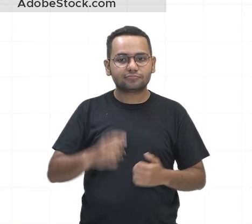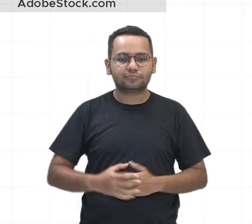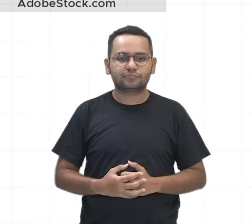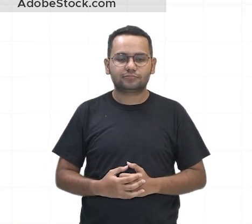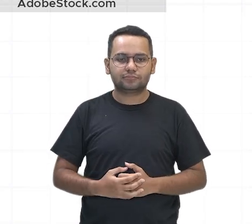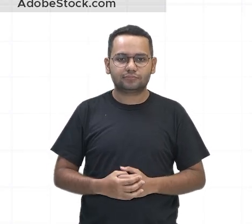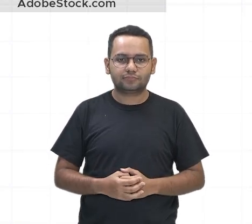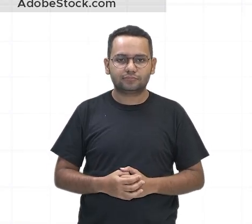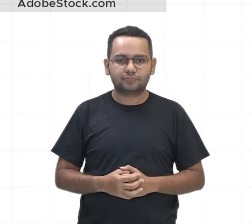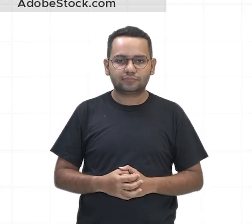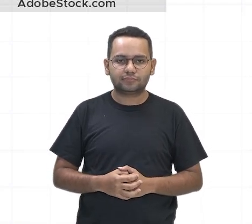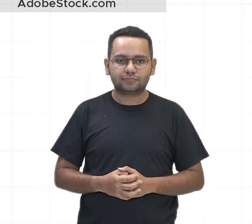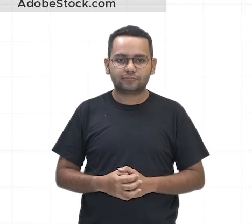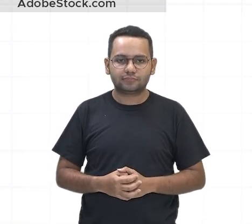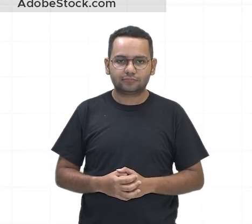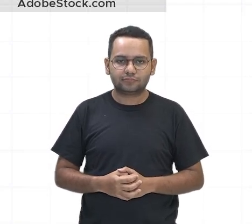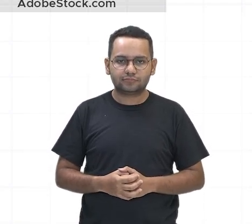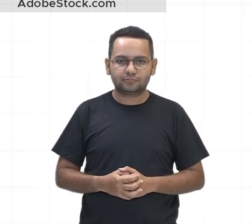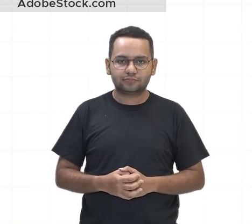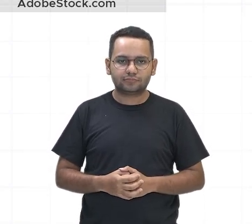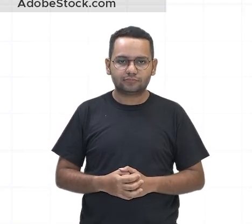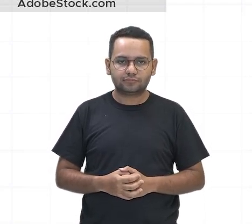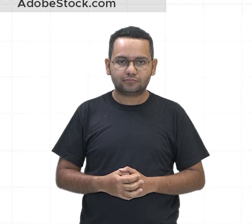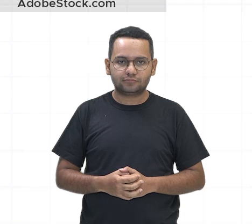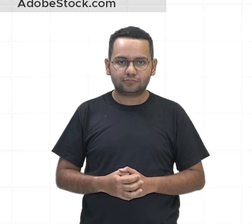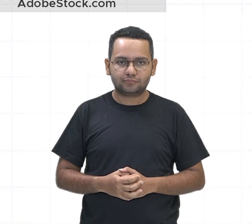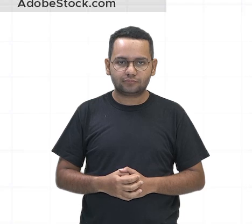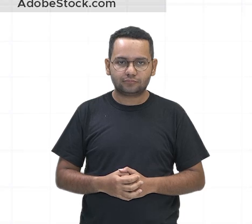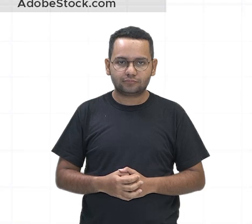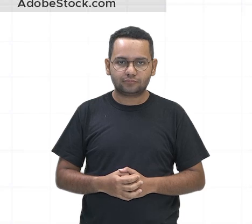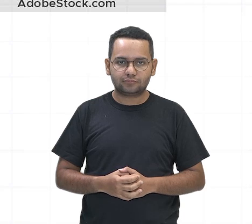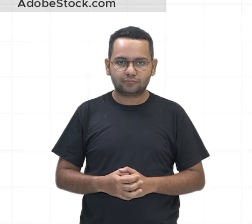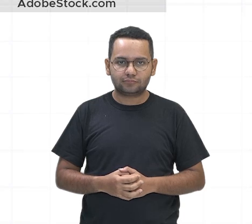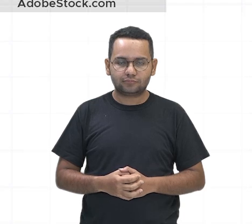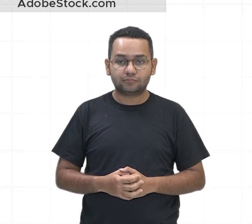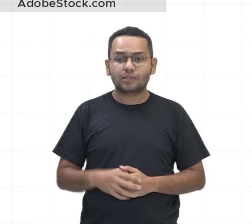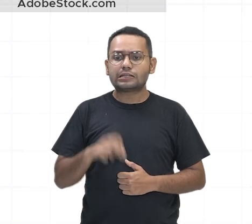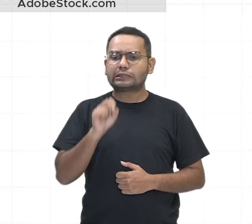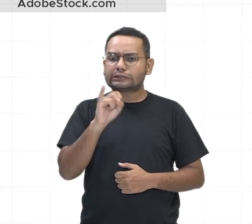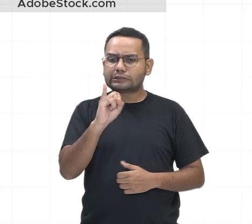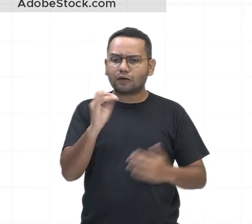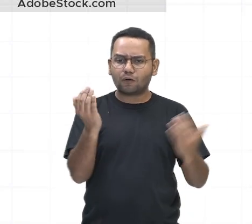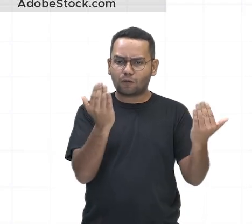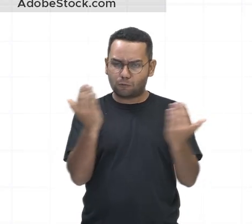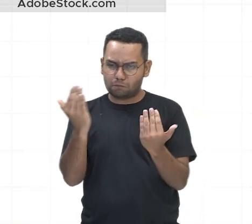Poderíamos dizer que, comparando a ética entre as grandes religiões, que os valores